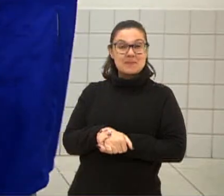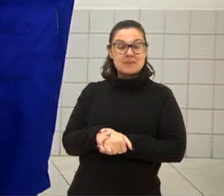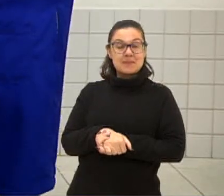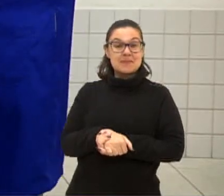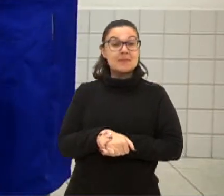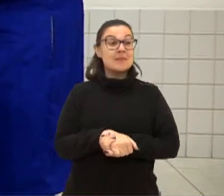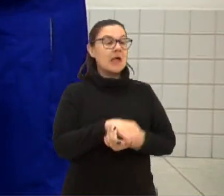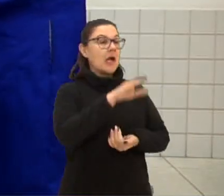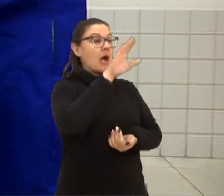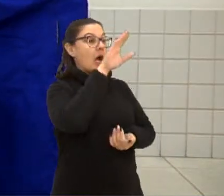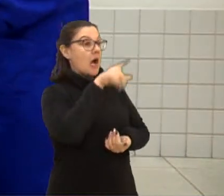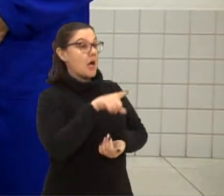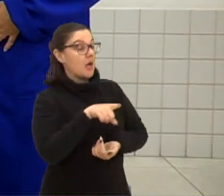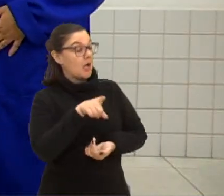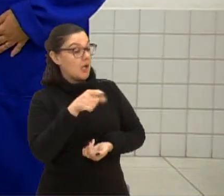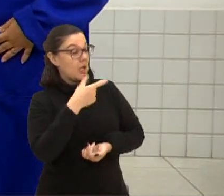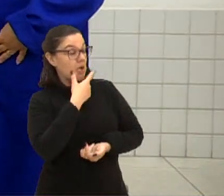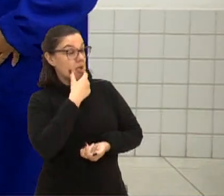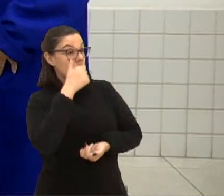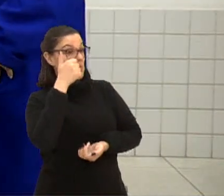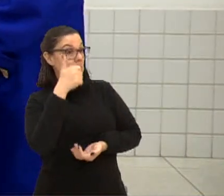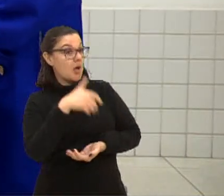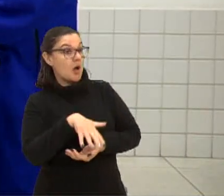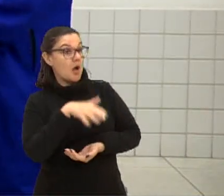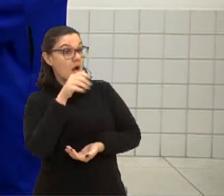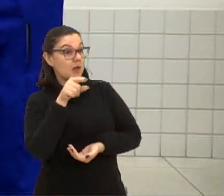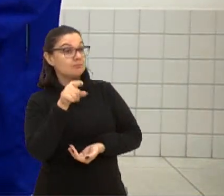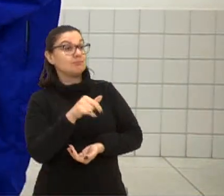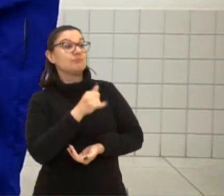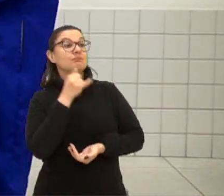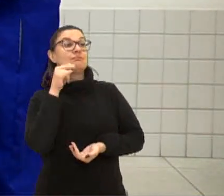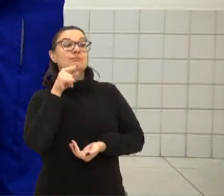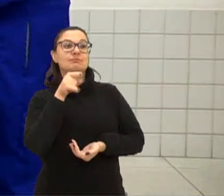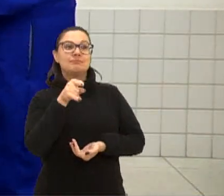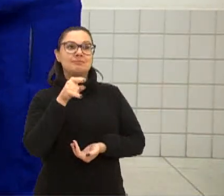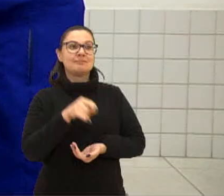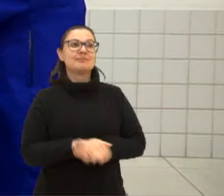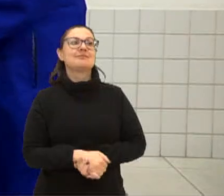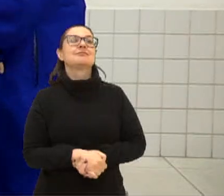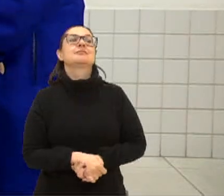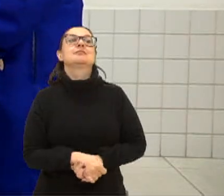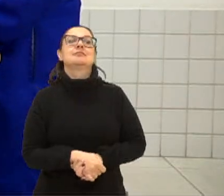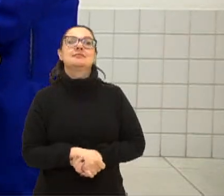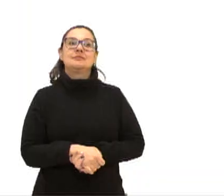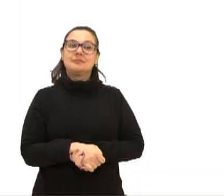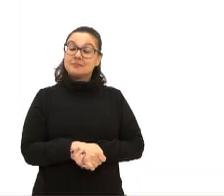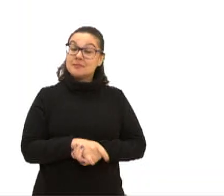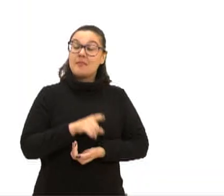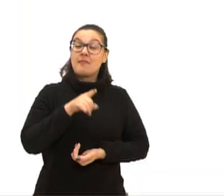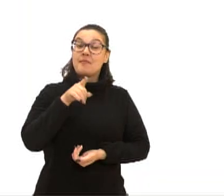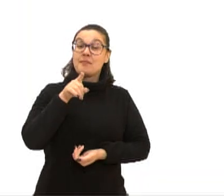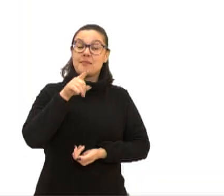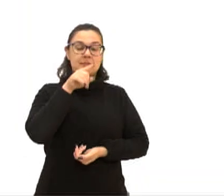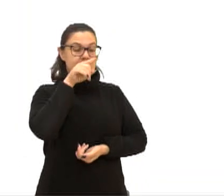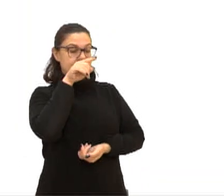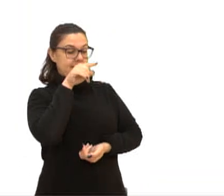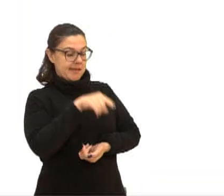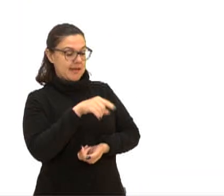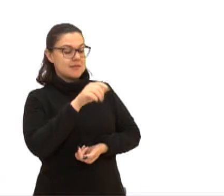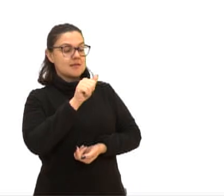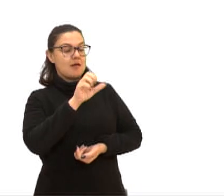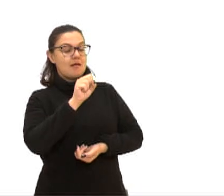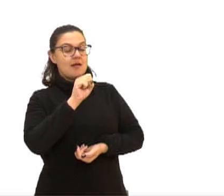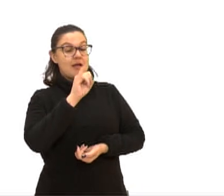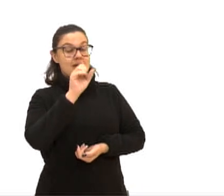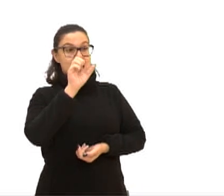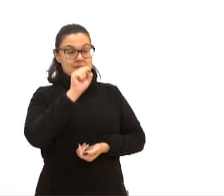Bom, vamos lá. Ah, esse cara aqui, Rutineia, esse cara muito é legal, importante né? dizer, né? Então, manda lá, Bruno. Então, assim, Assis